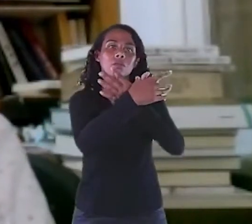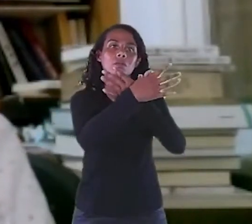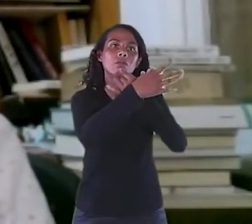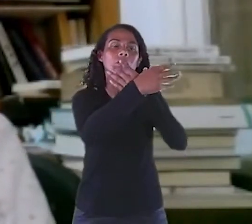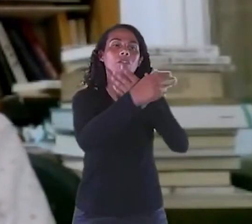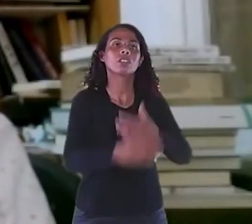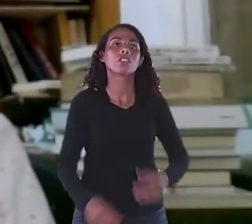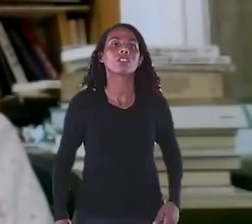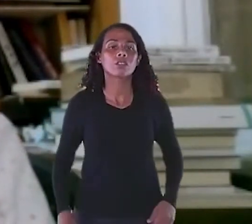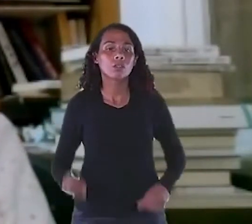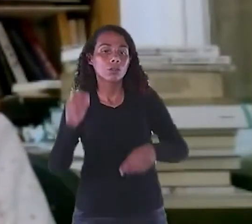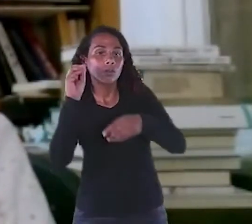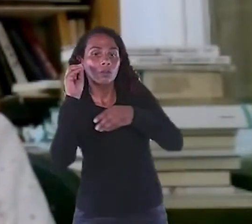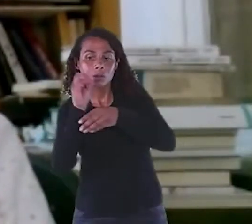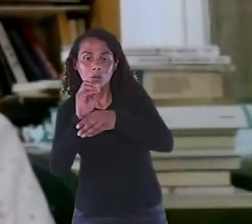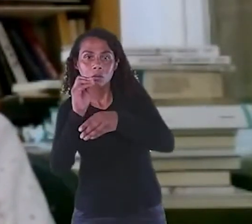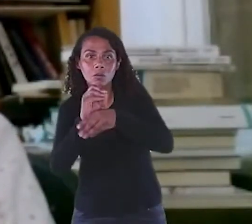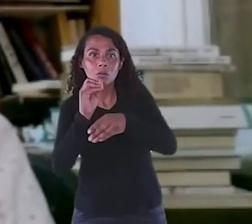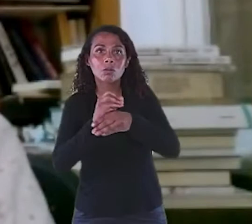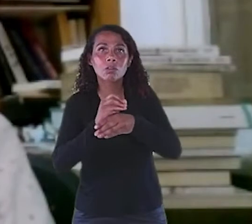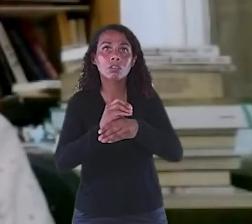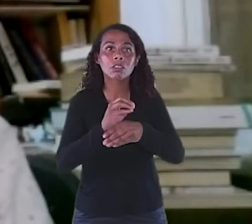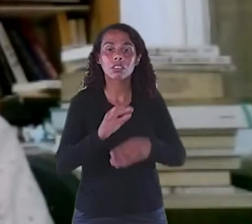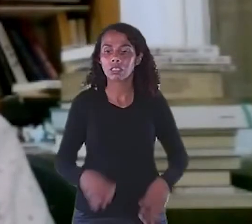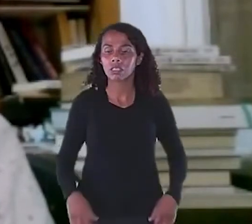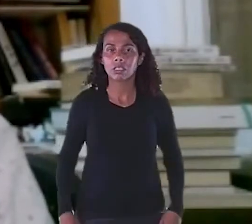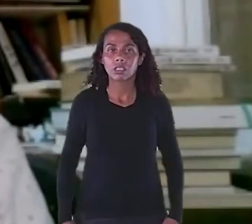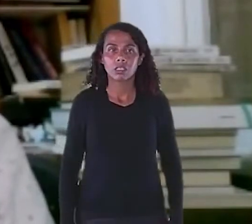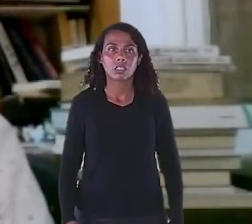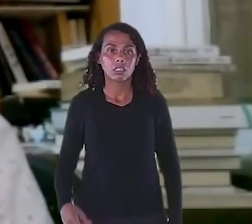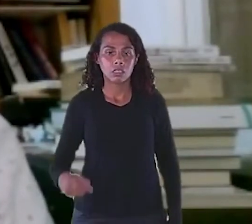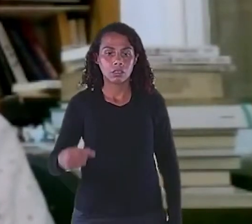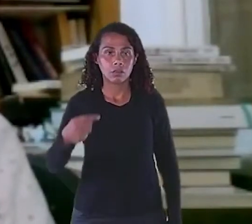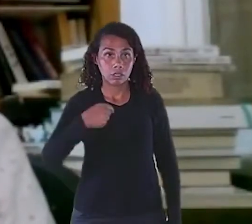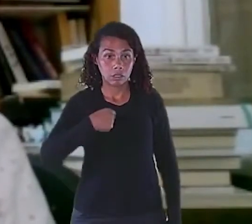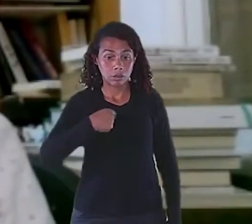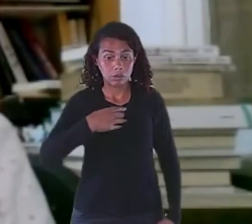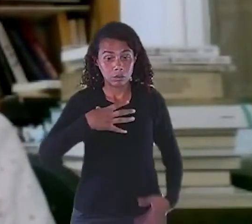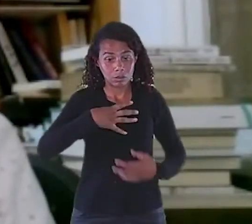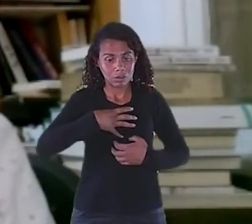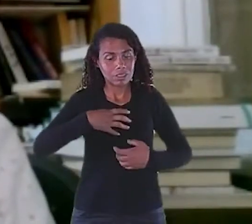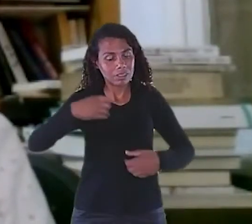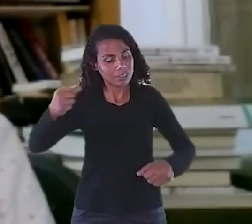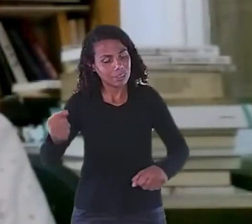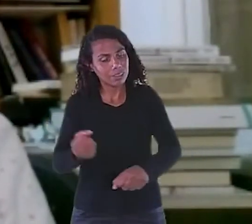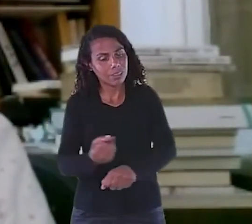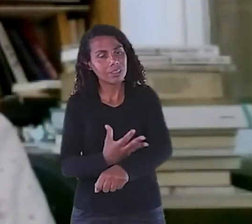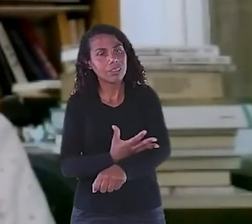sabe? E, enfim, eu me emociono de lembrar, sabe?